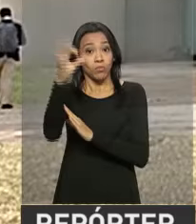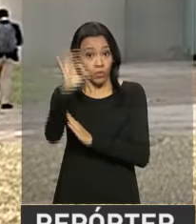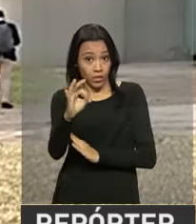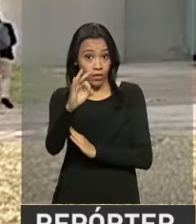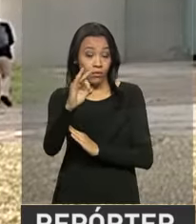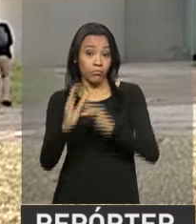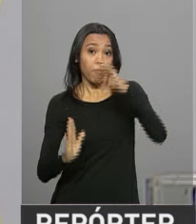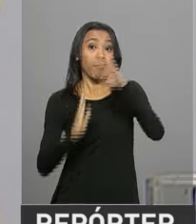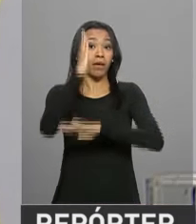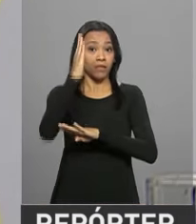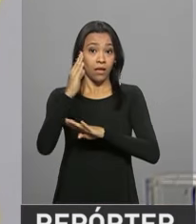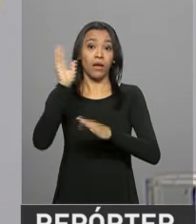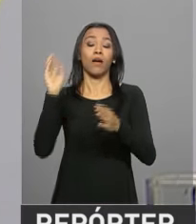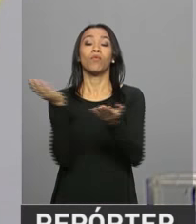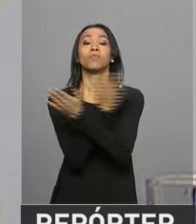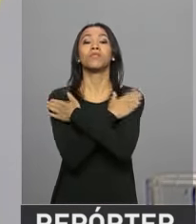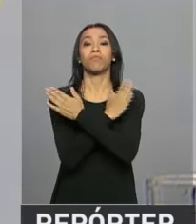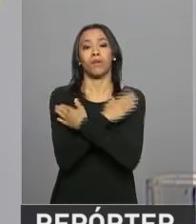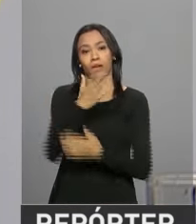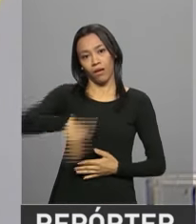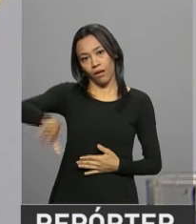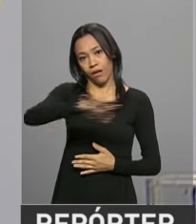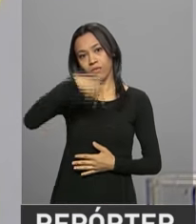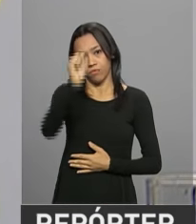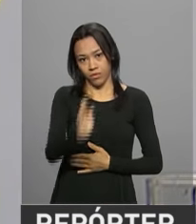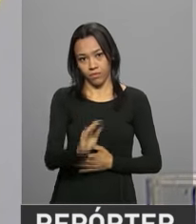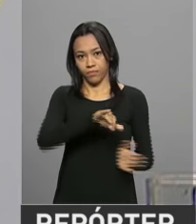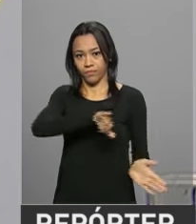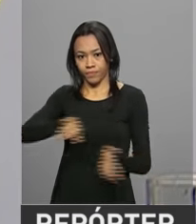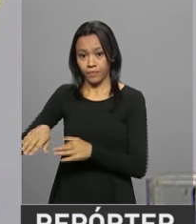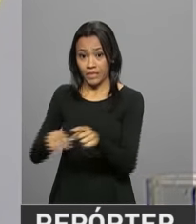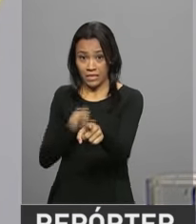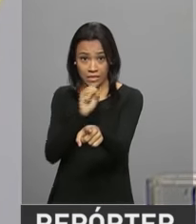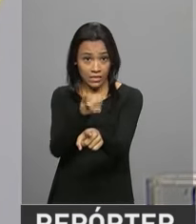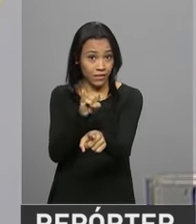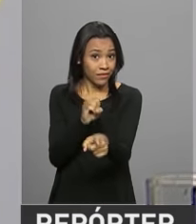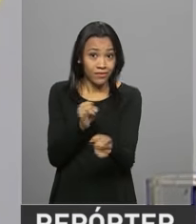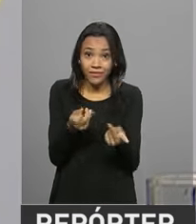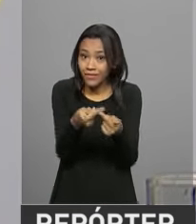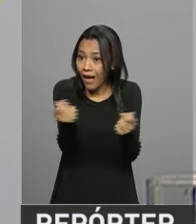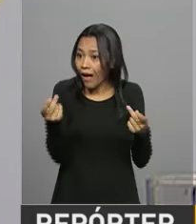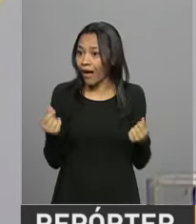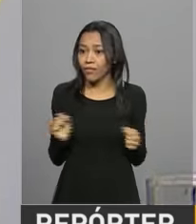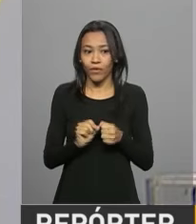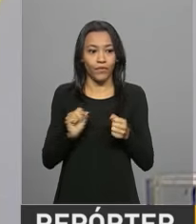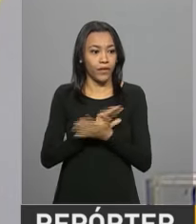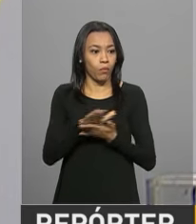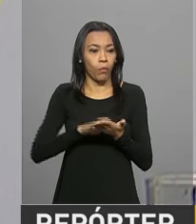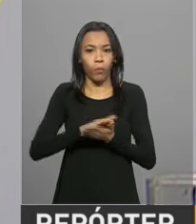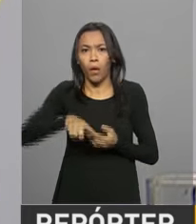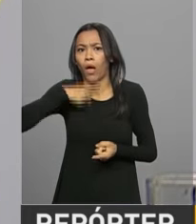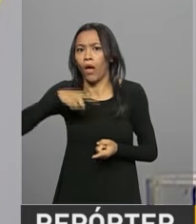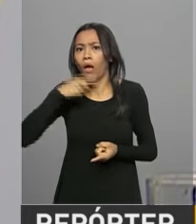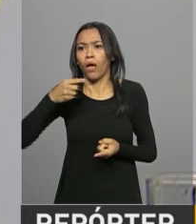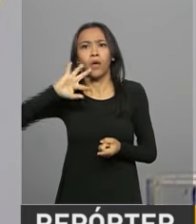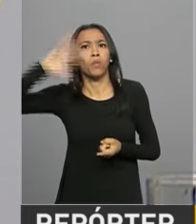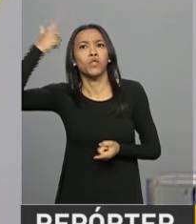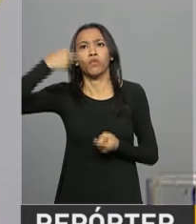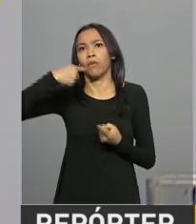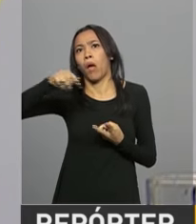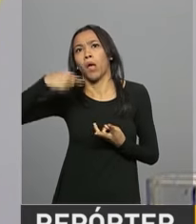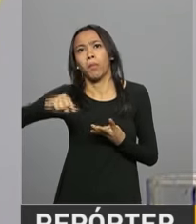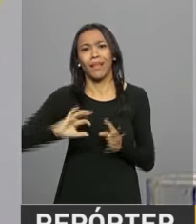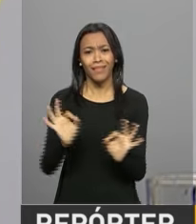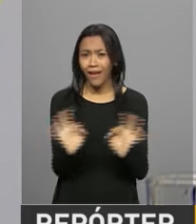Veja, se nada for feito, tá? Se não tomarmos medida nenhuma, se não for